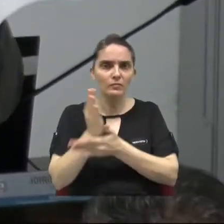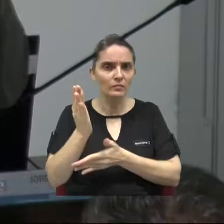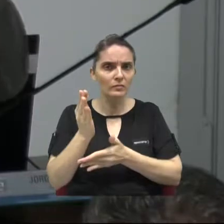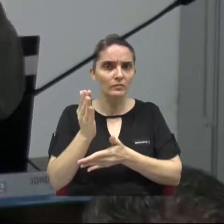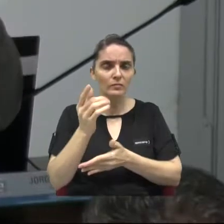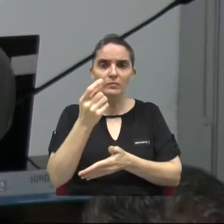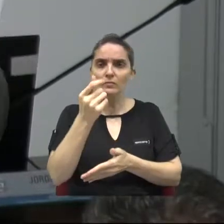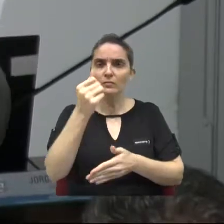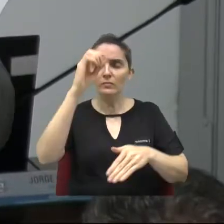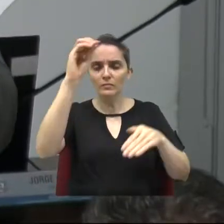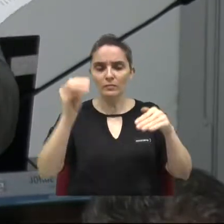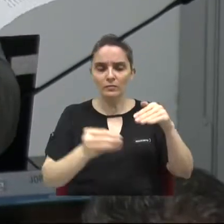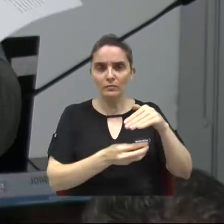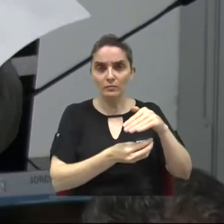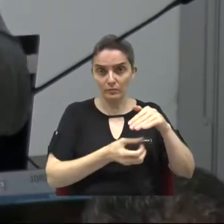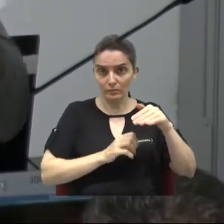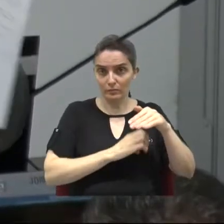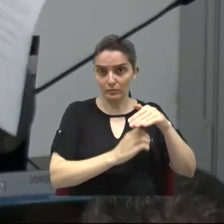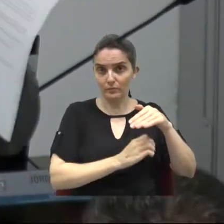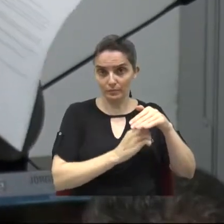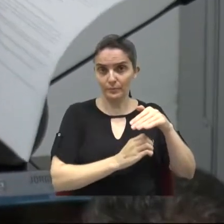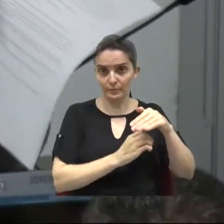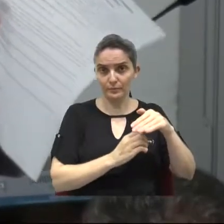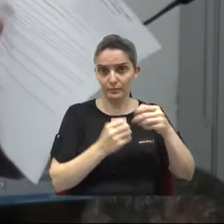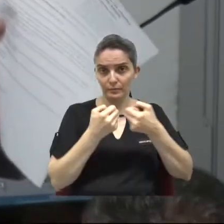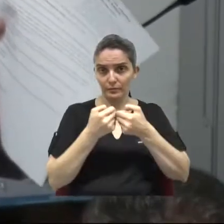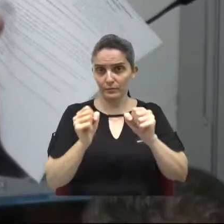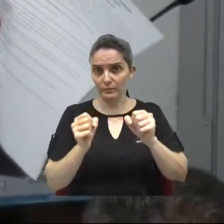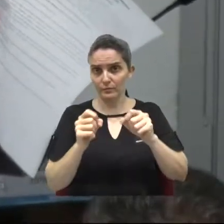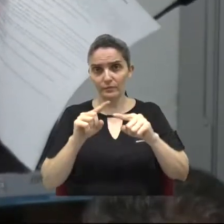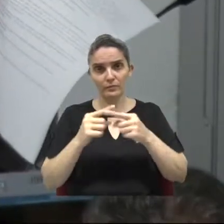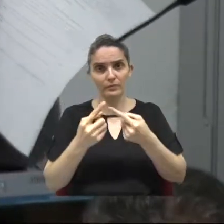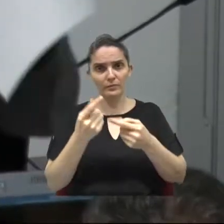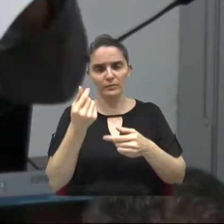integral do subsídio. Valores